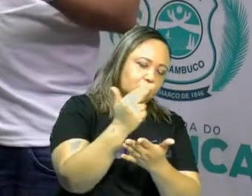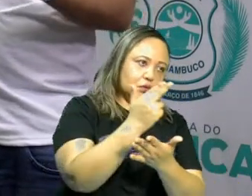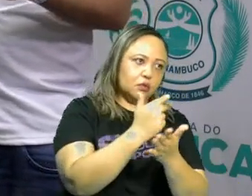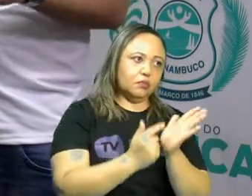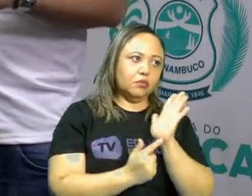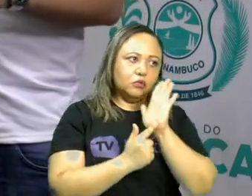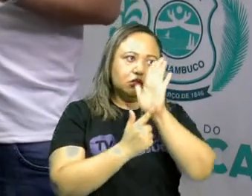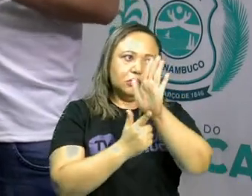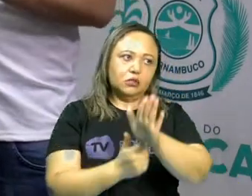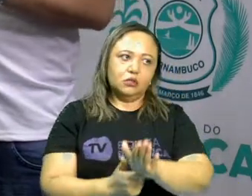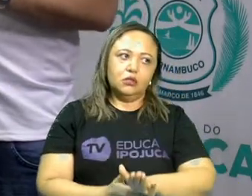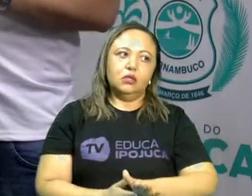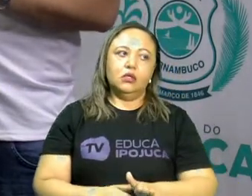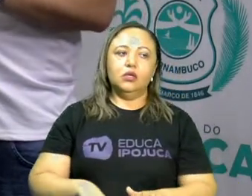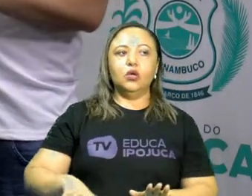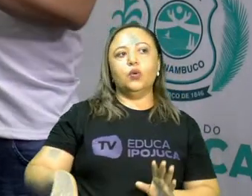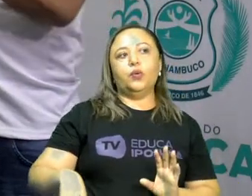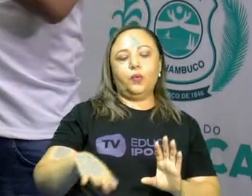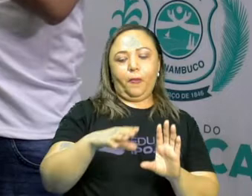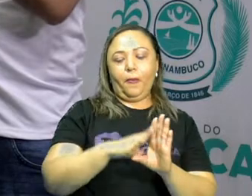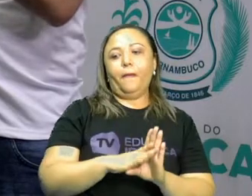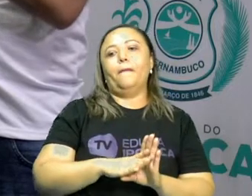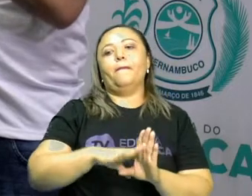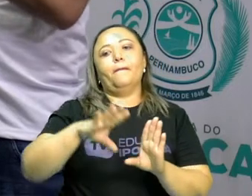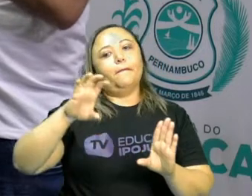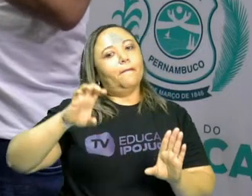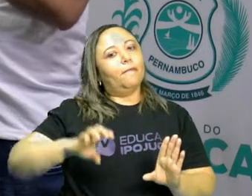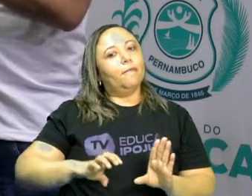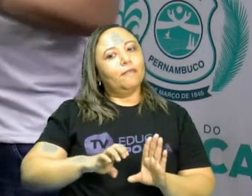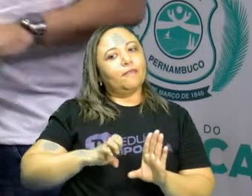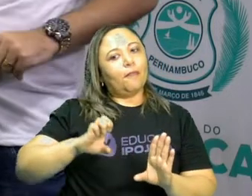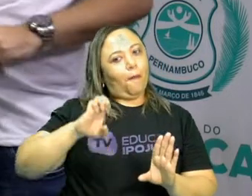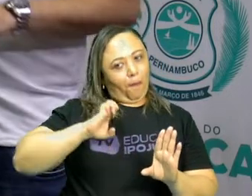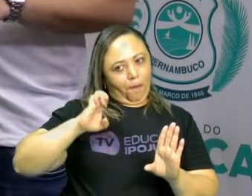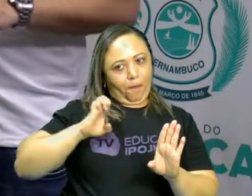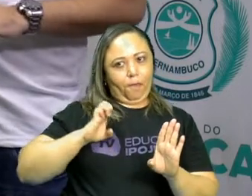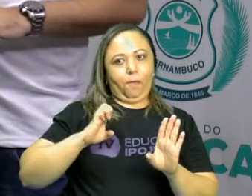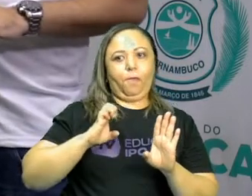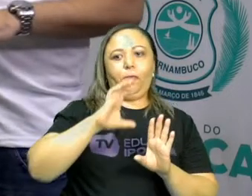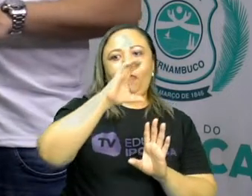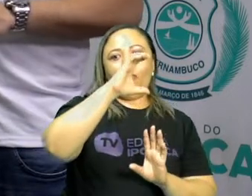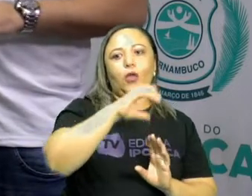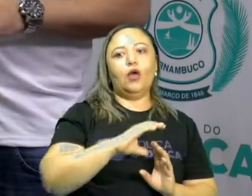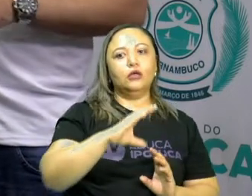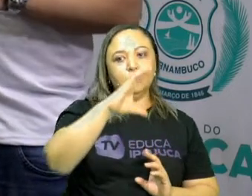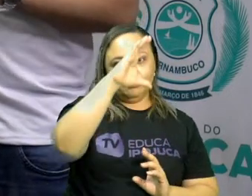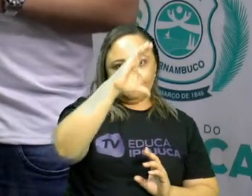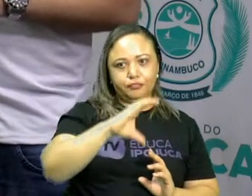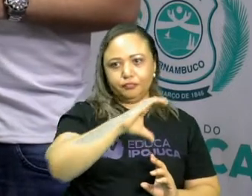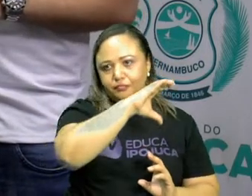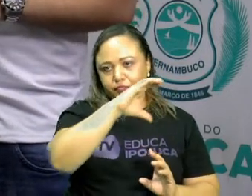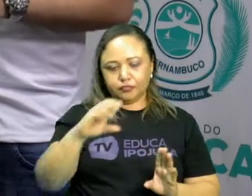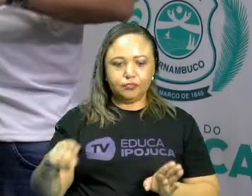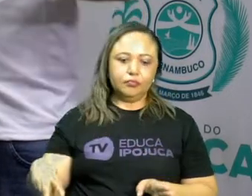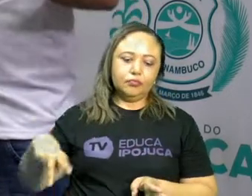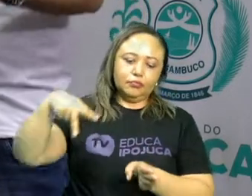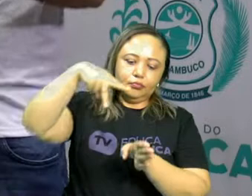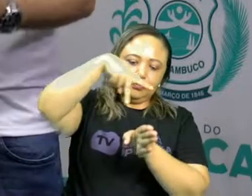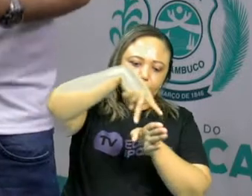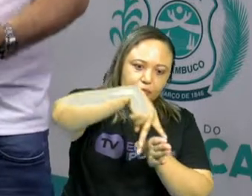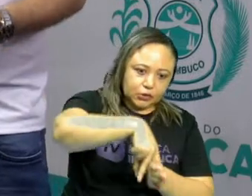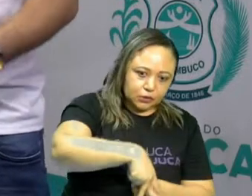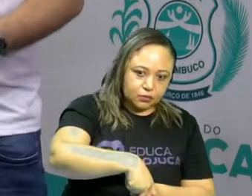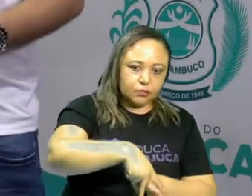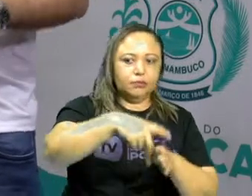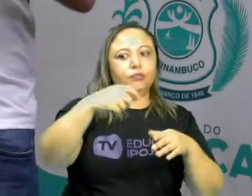mostrando Justamente a nobreza eo clero montando ali né um trabalhador um homem terceiro estado então